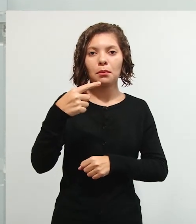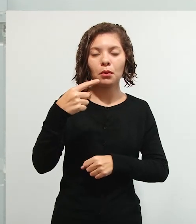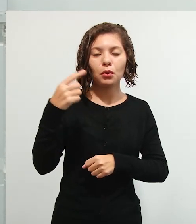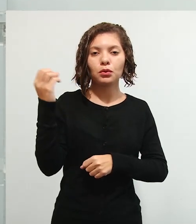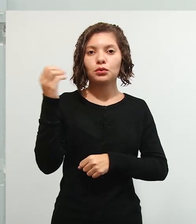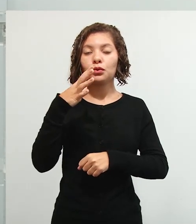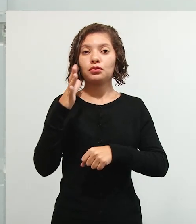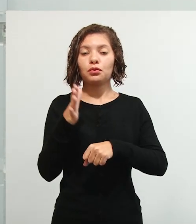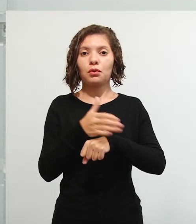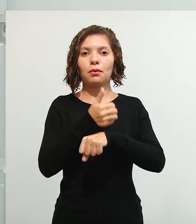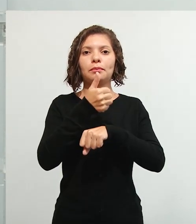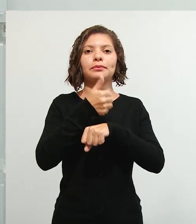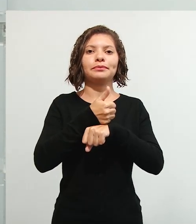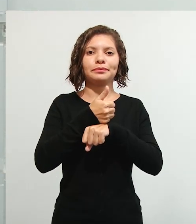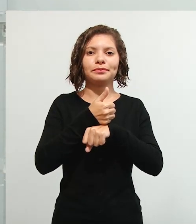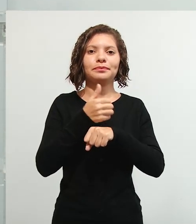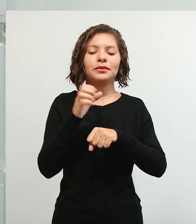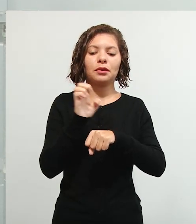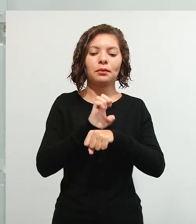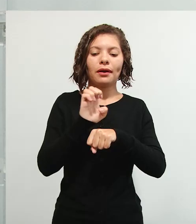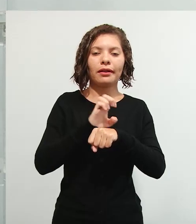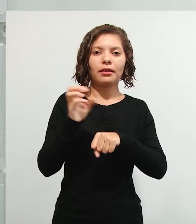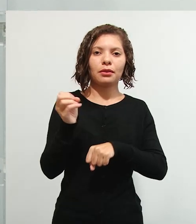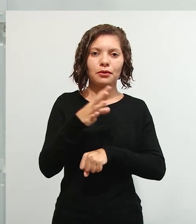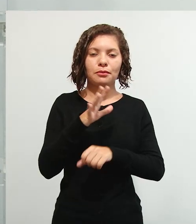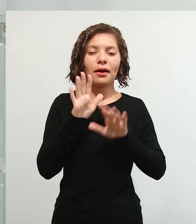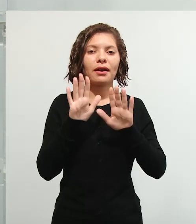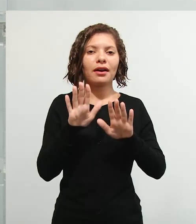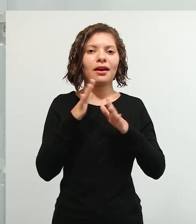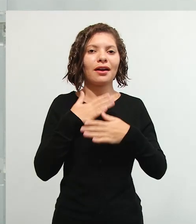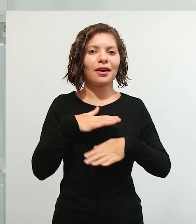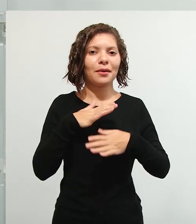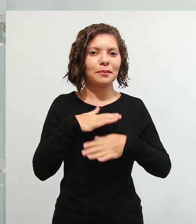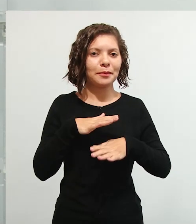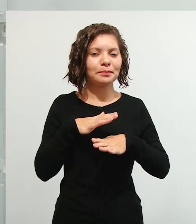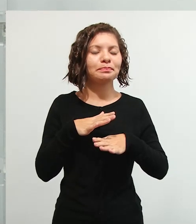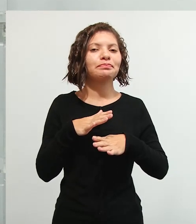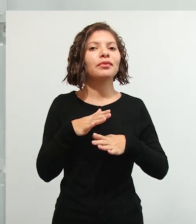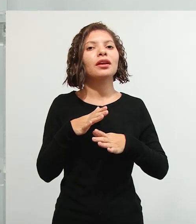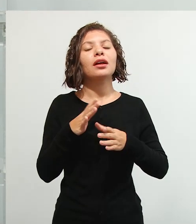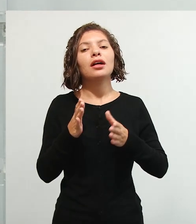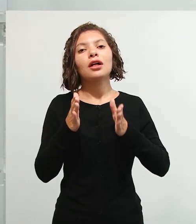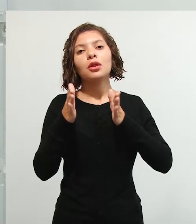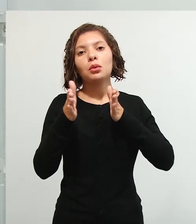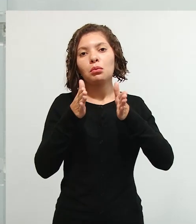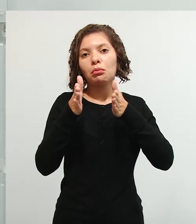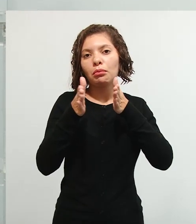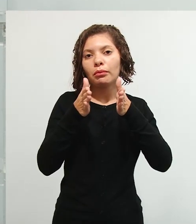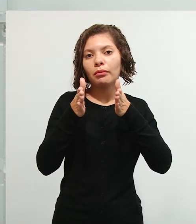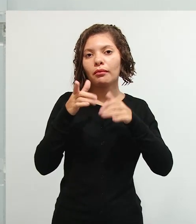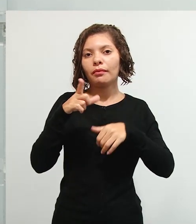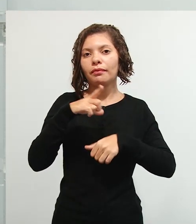golpe, que é o Estado Novo, mas vou chegar lá. Nesse período, nós temos uma data importante, um